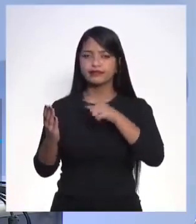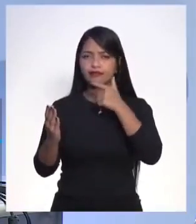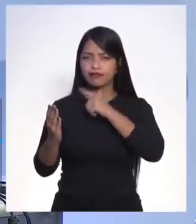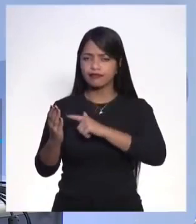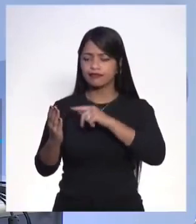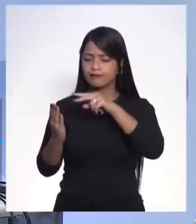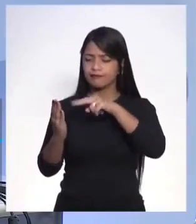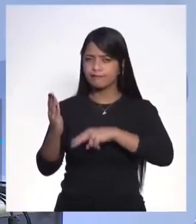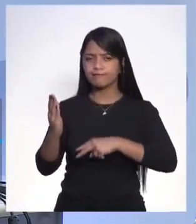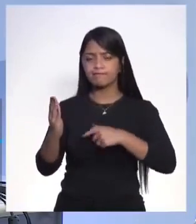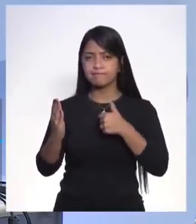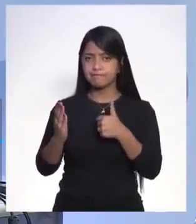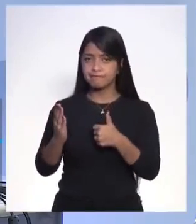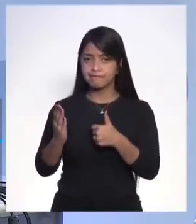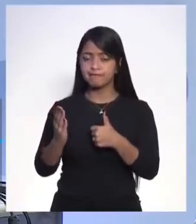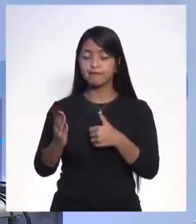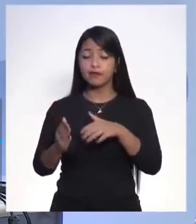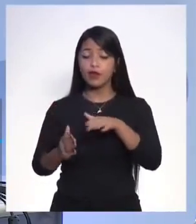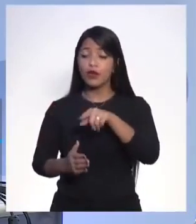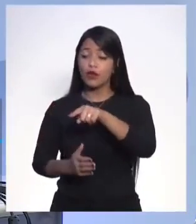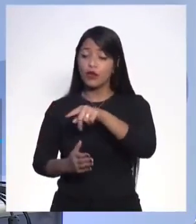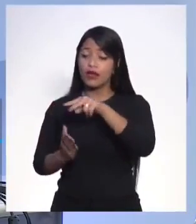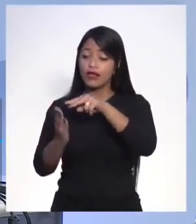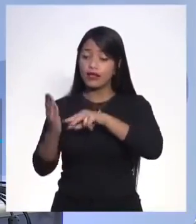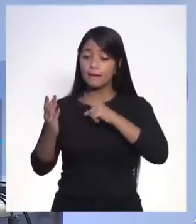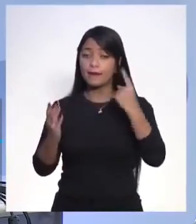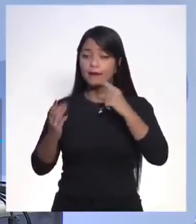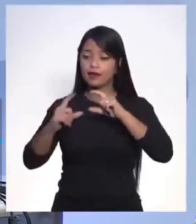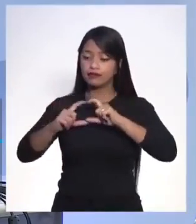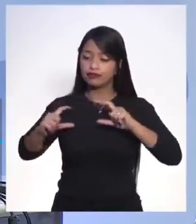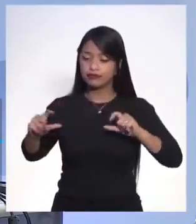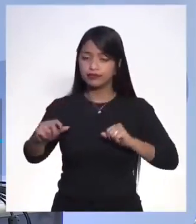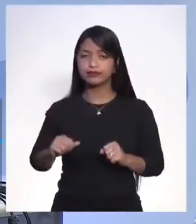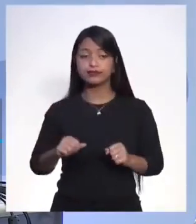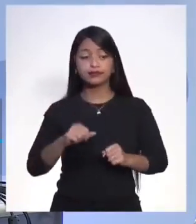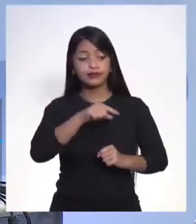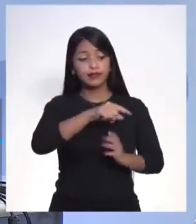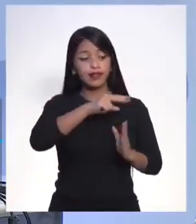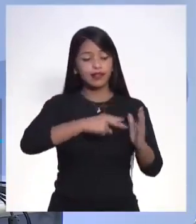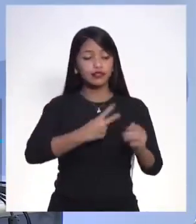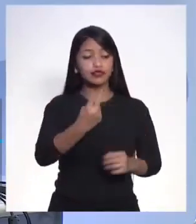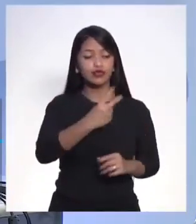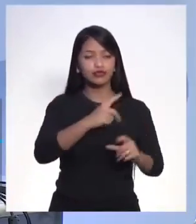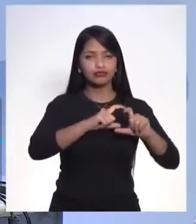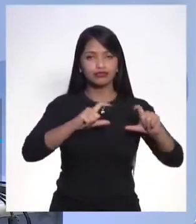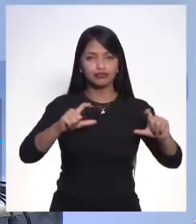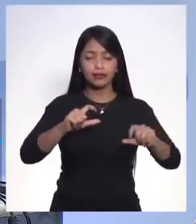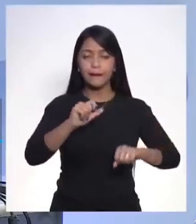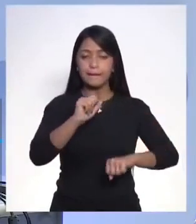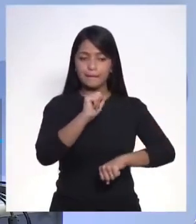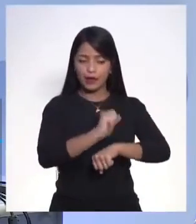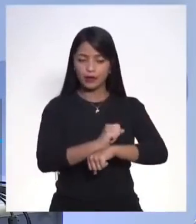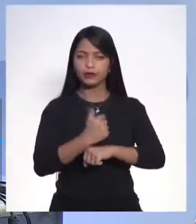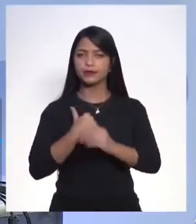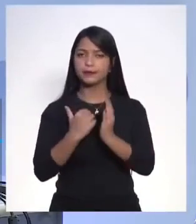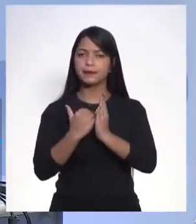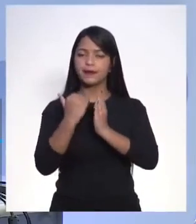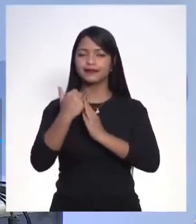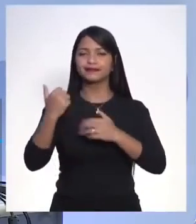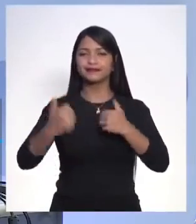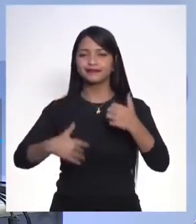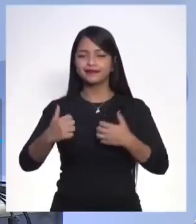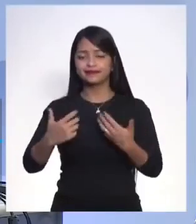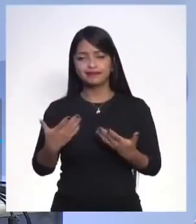desenvolver essa leitura. Então, fulaninho, lê para mim a primeira parte, lê o 2º parágrafo. Aí você vai parando, pontuando. Então, assim,